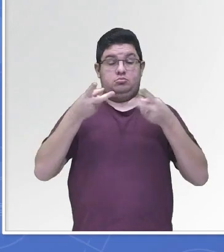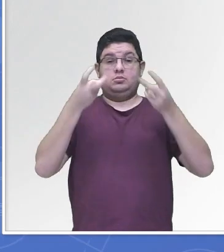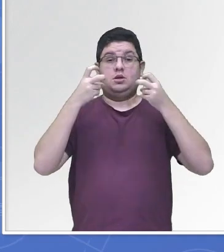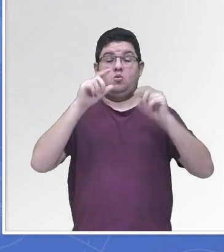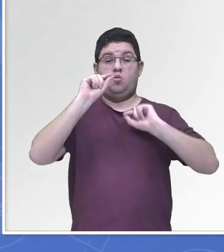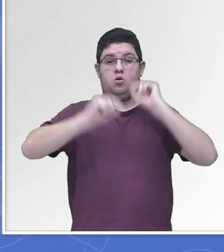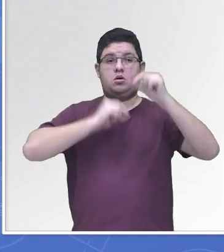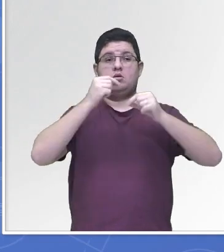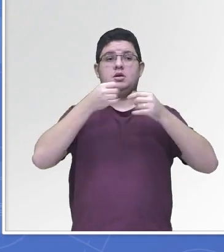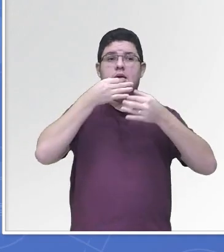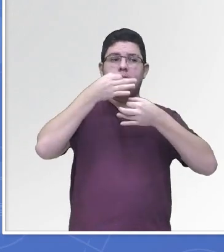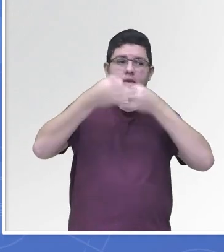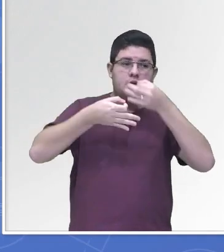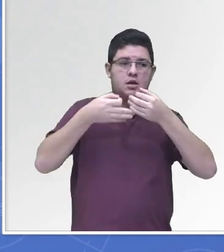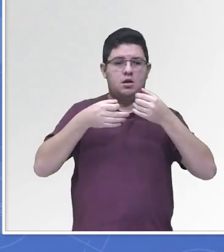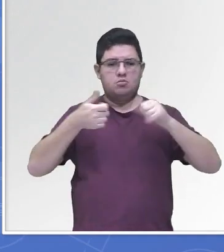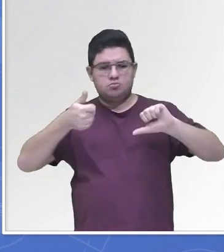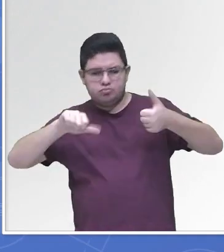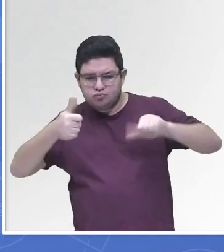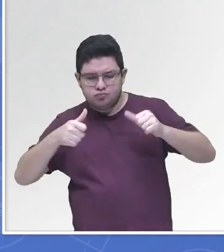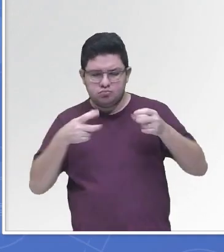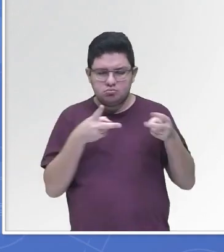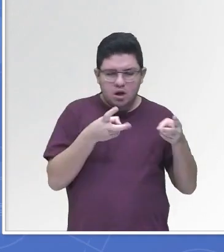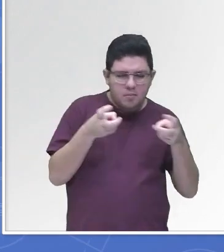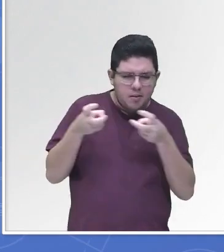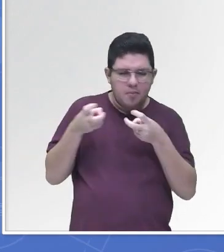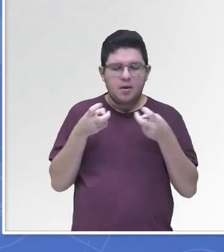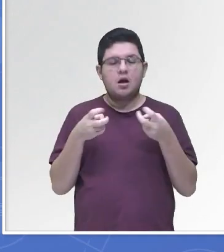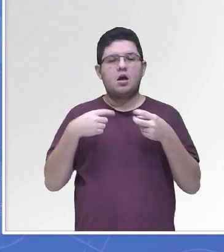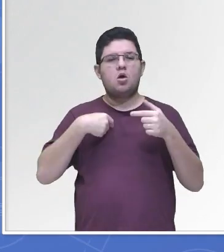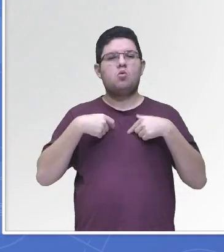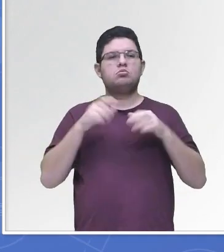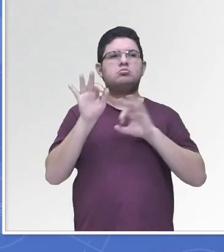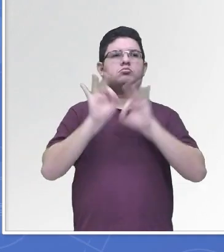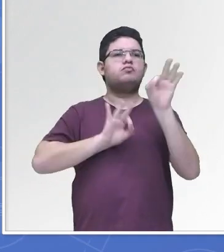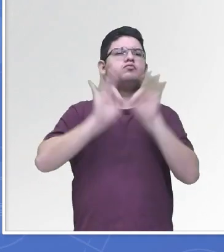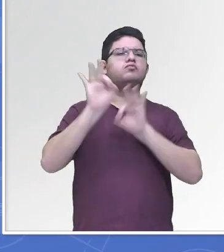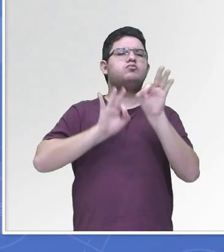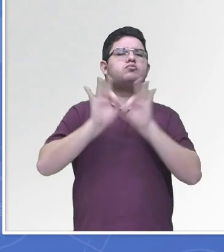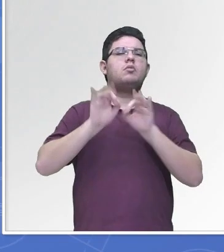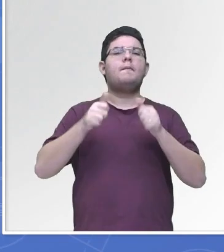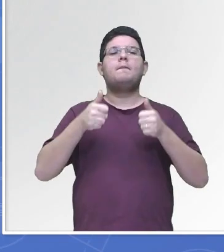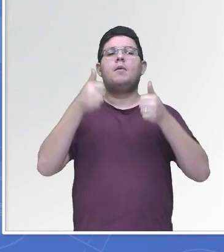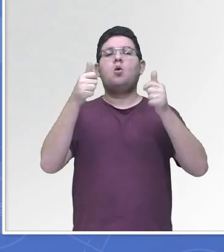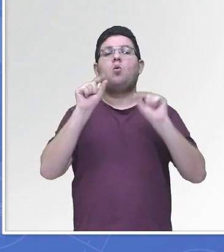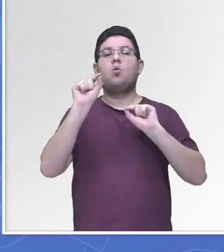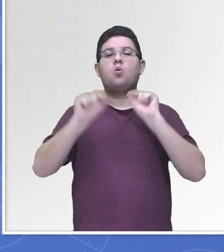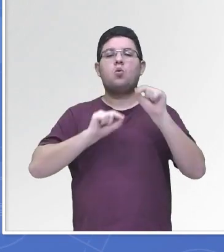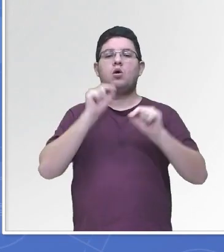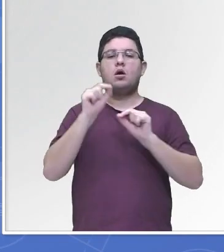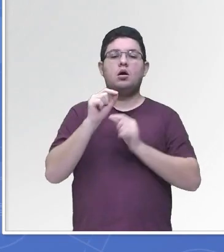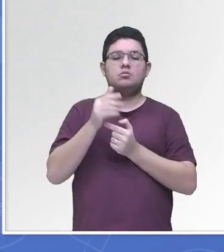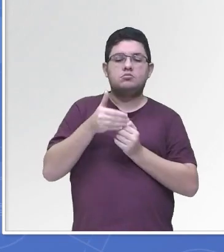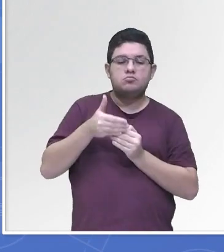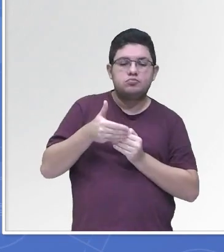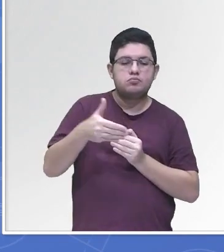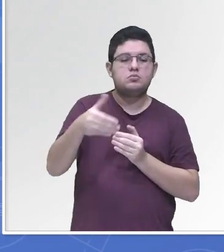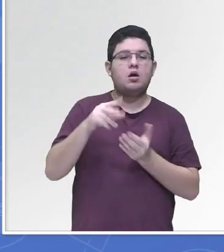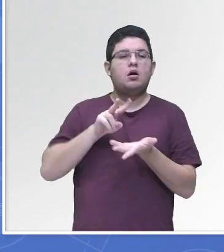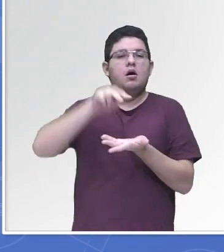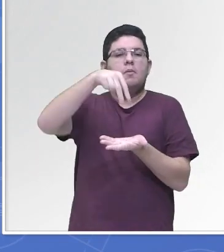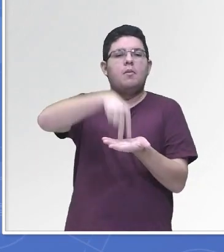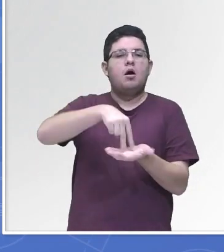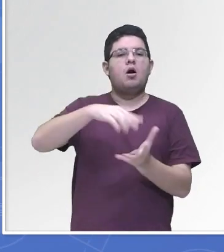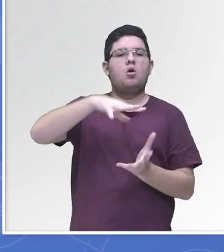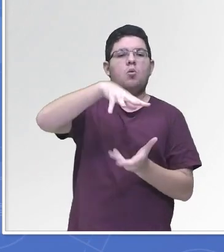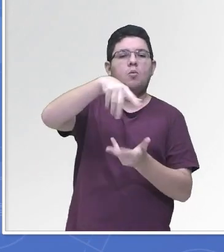essas análises, então eu estou me preparando melhor para atuar nesse mundo de uma maneira